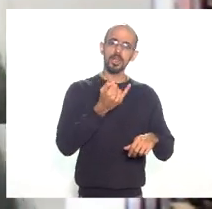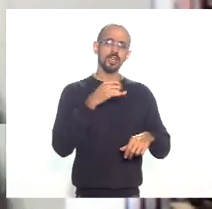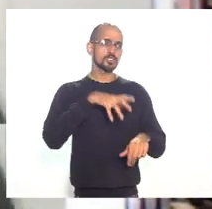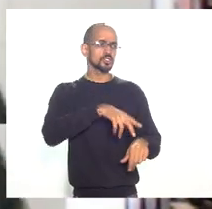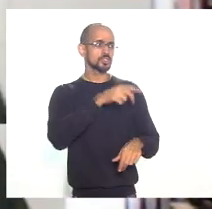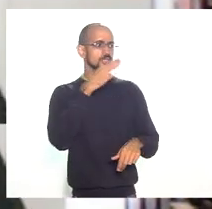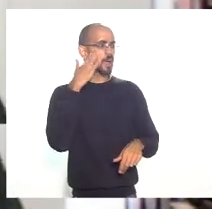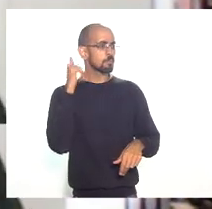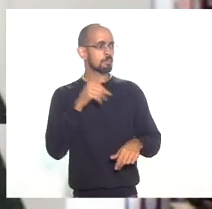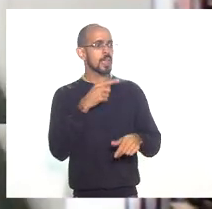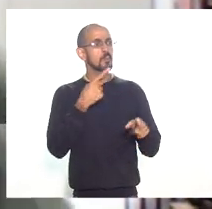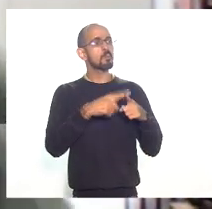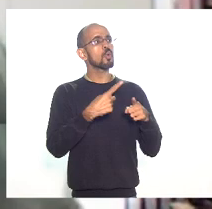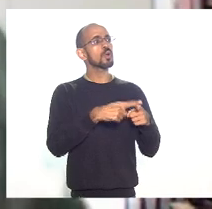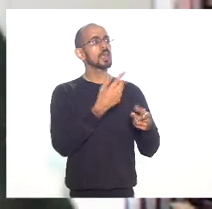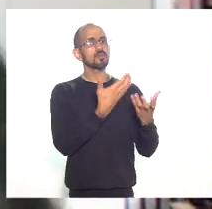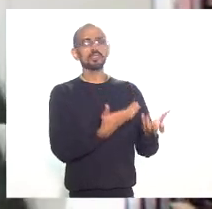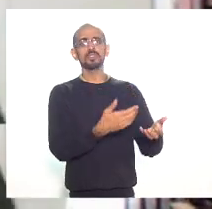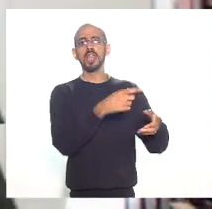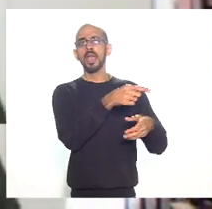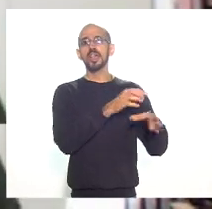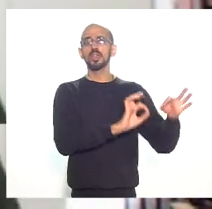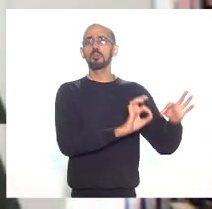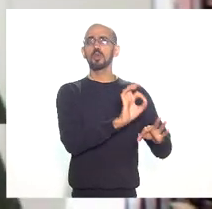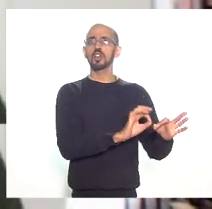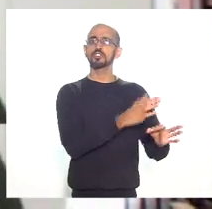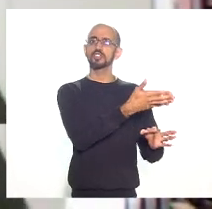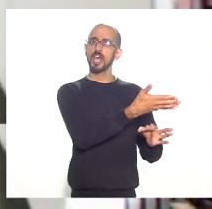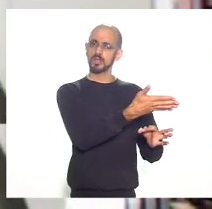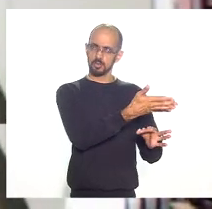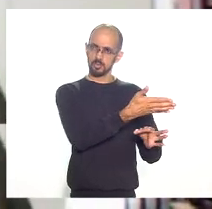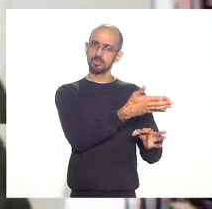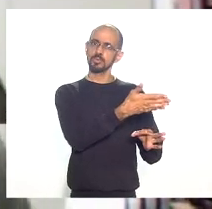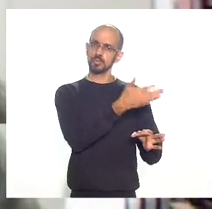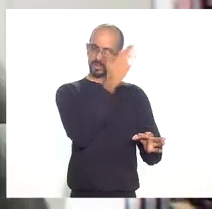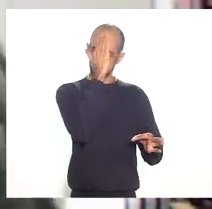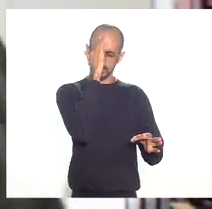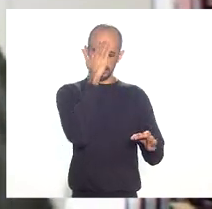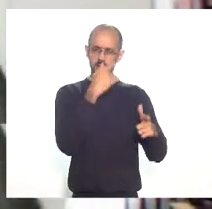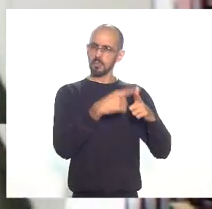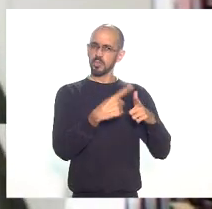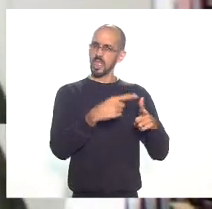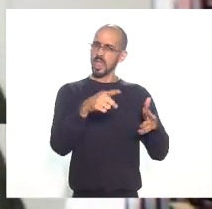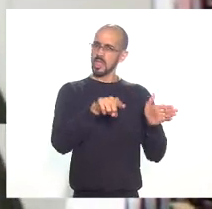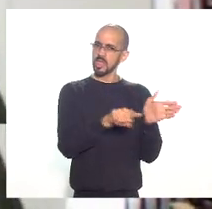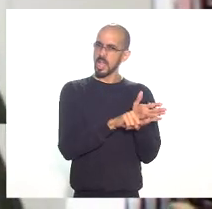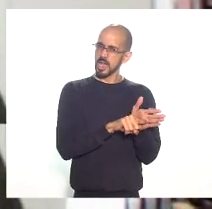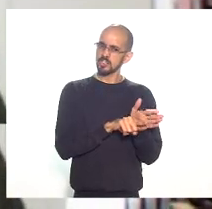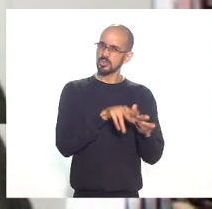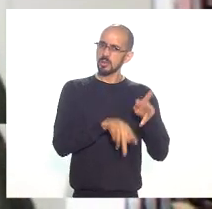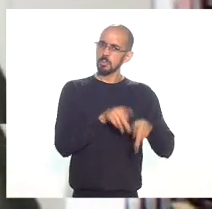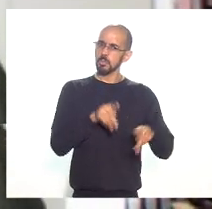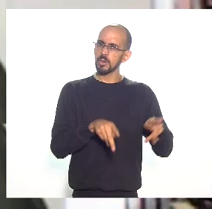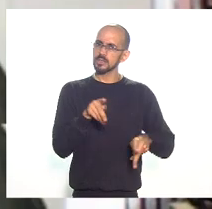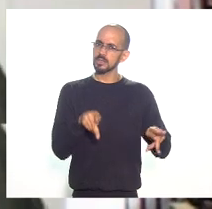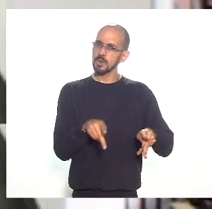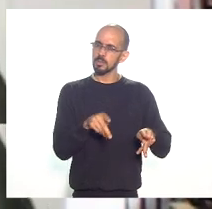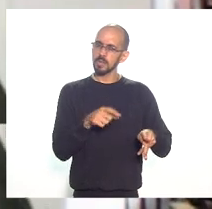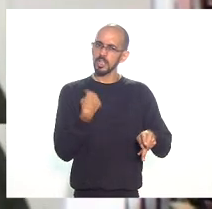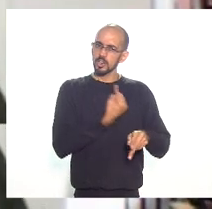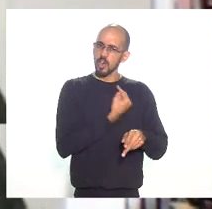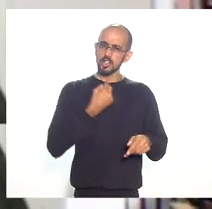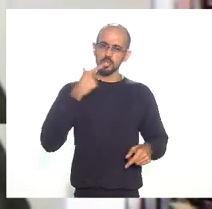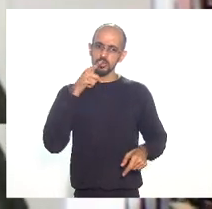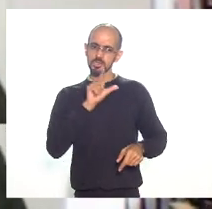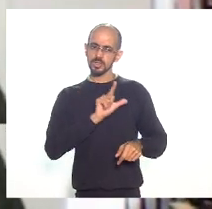que eles estão apresentando um projeto dessa natureza tão negativa para a população para que a gente possa, com